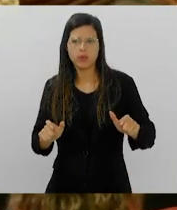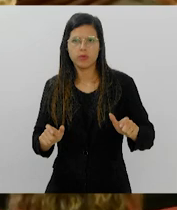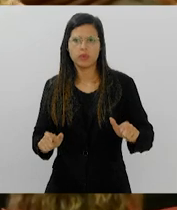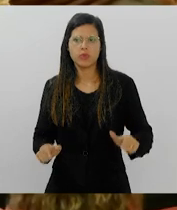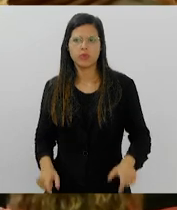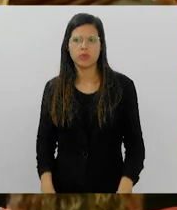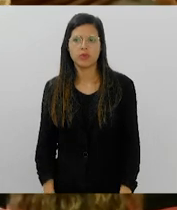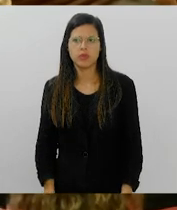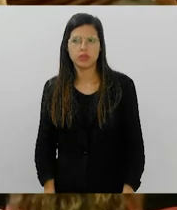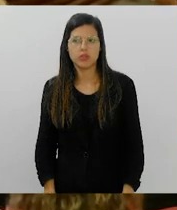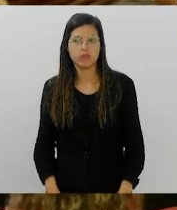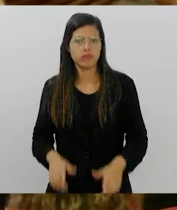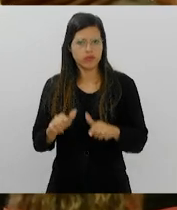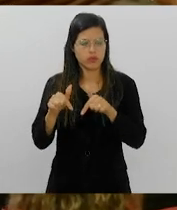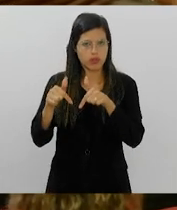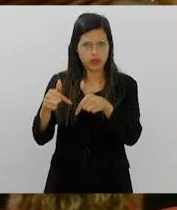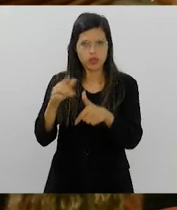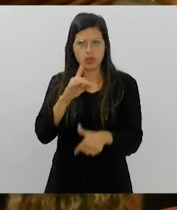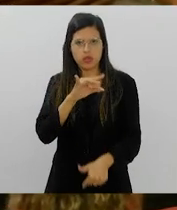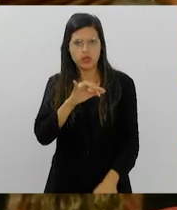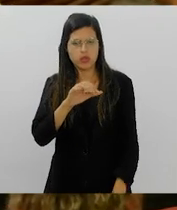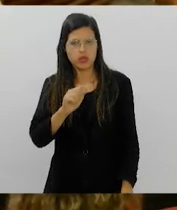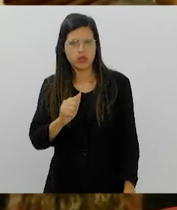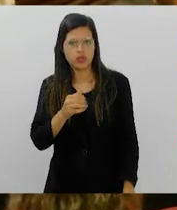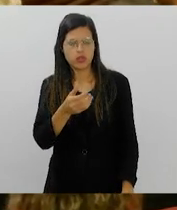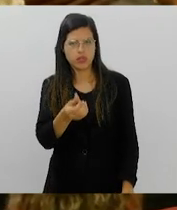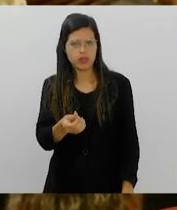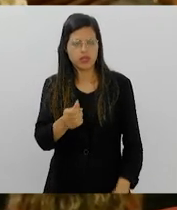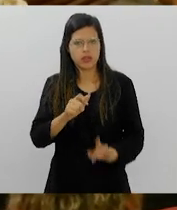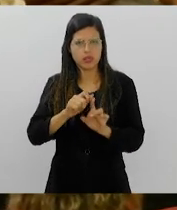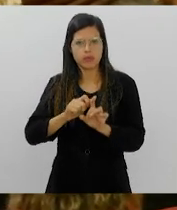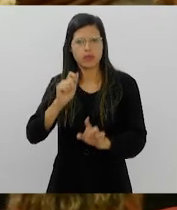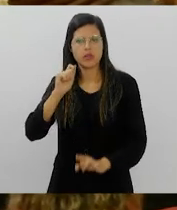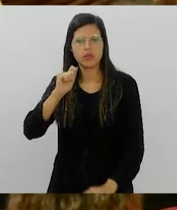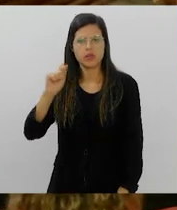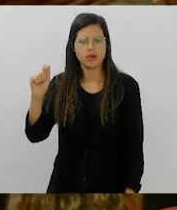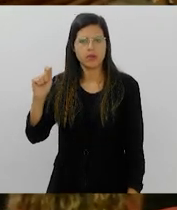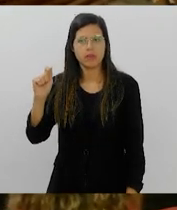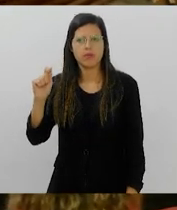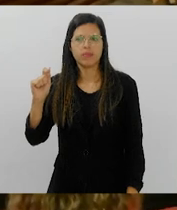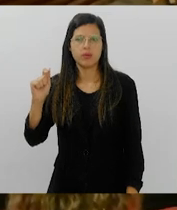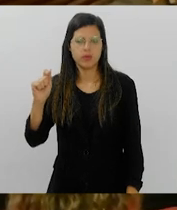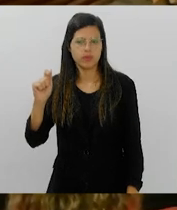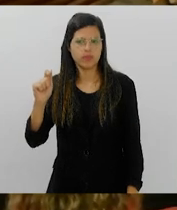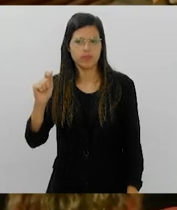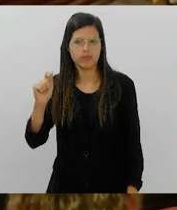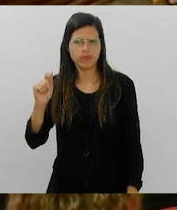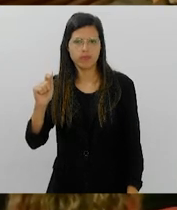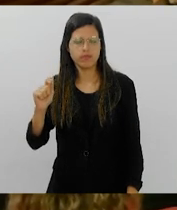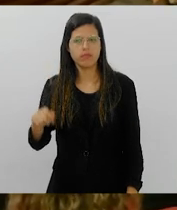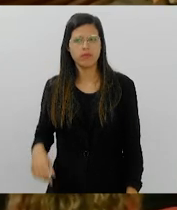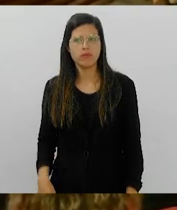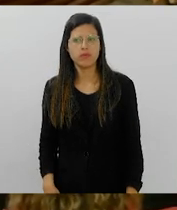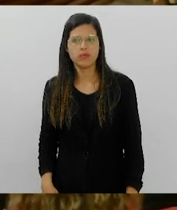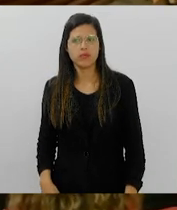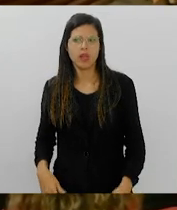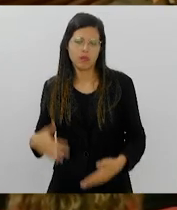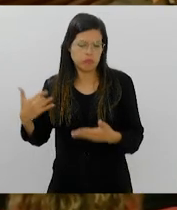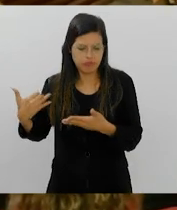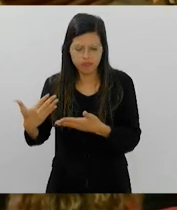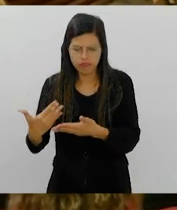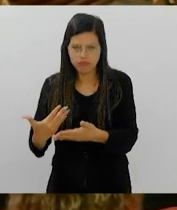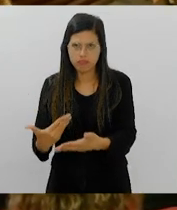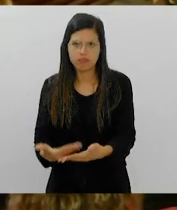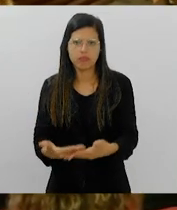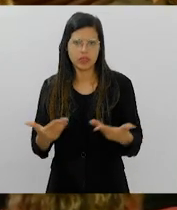foi implementado, então, no dia 6 de abril, um dia após, e ele está disponível até o dia atual, funciona